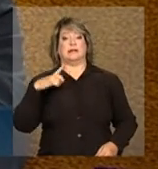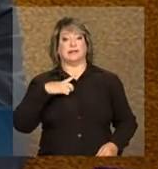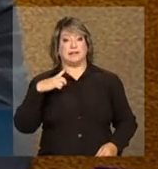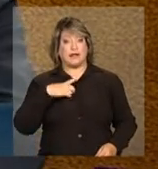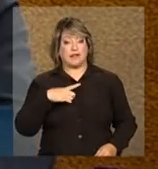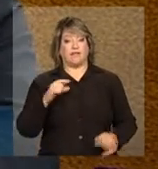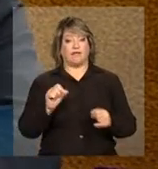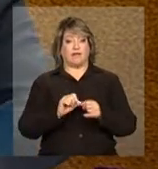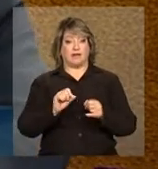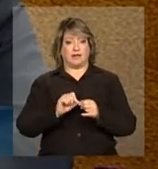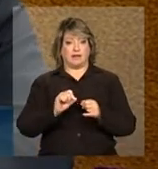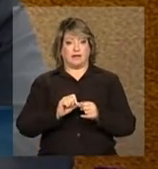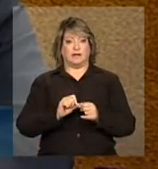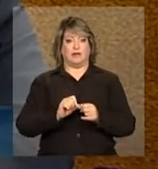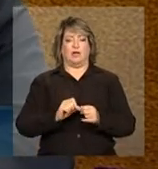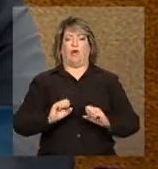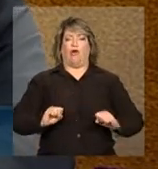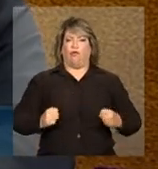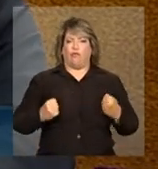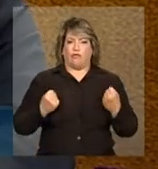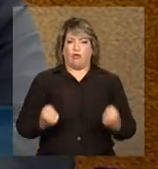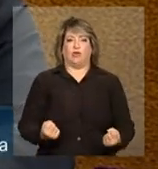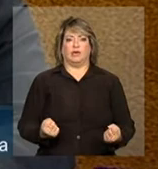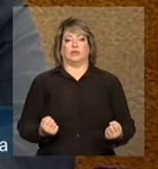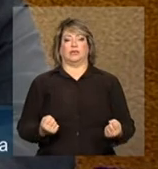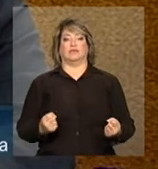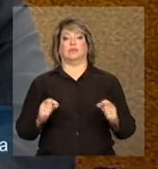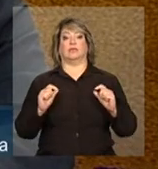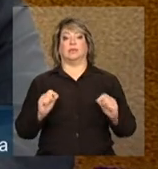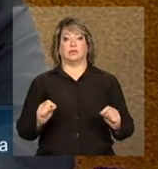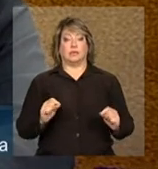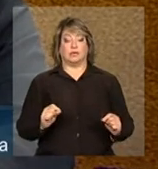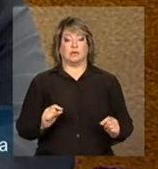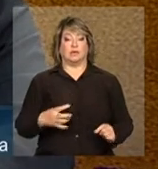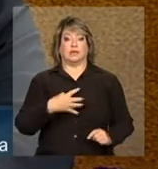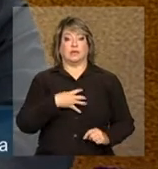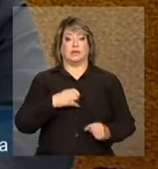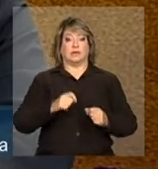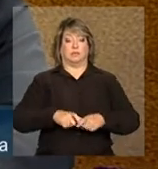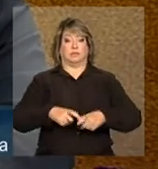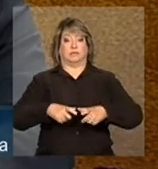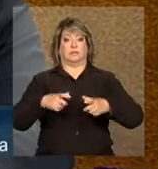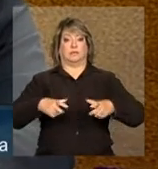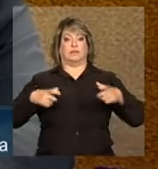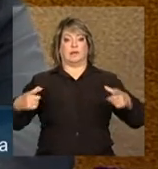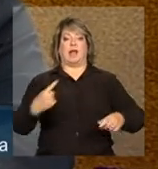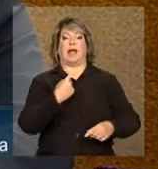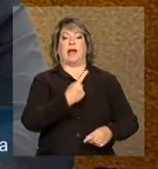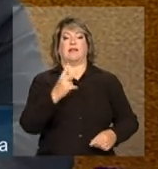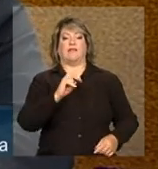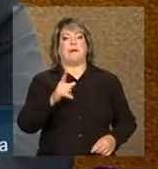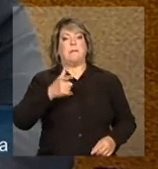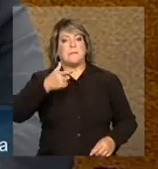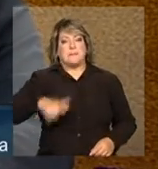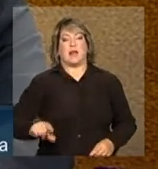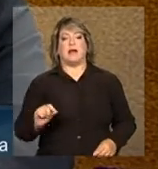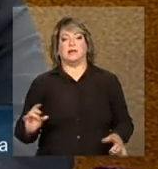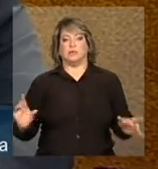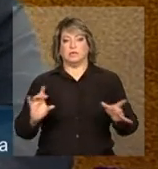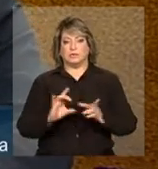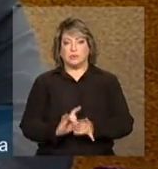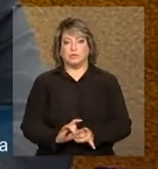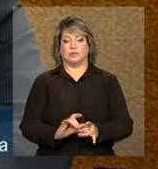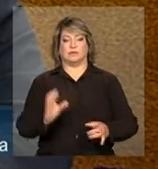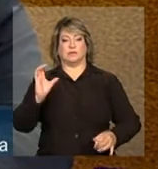tem realizado um grande esforço no sentido da gente ampliar cada vez mais os canais de participação do